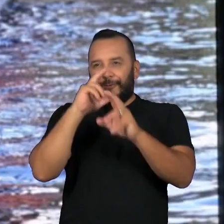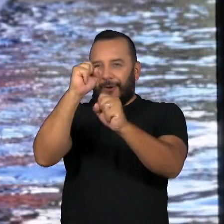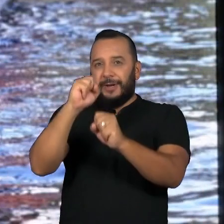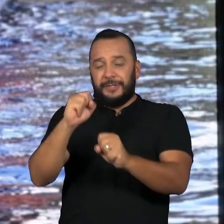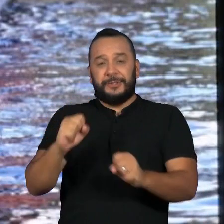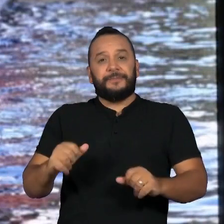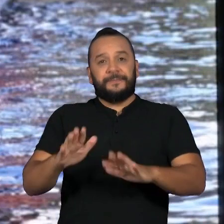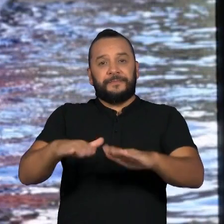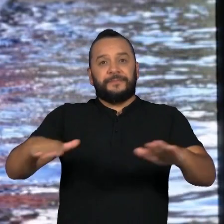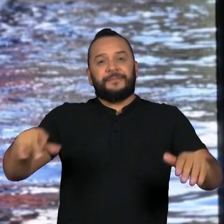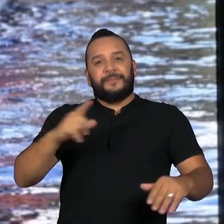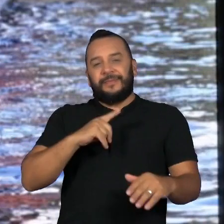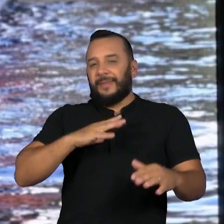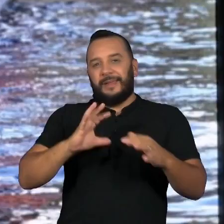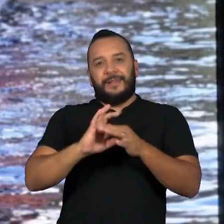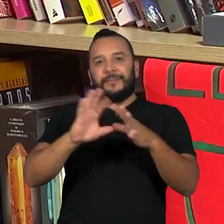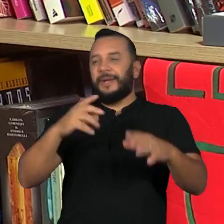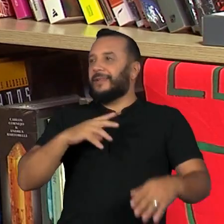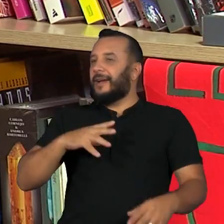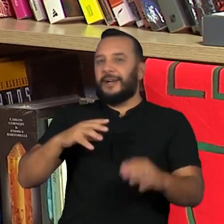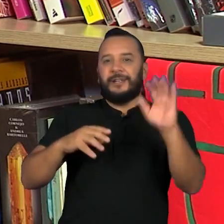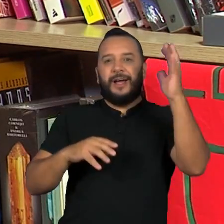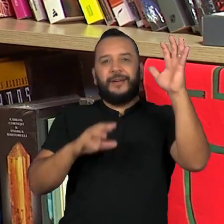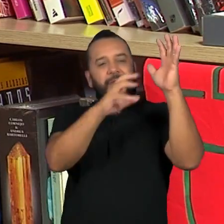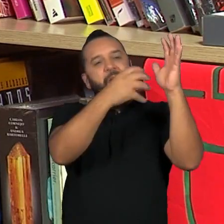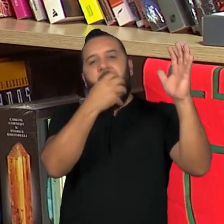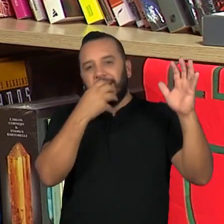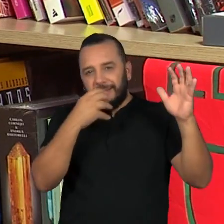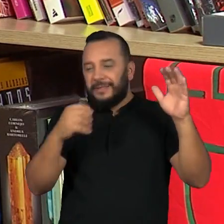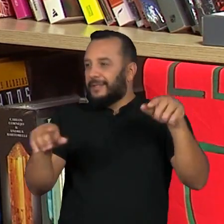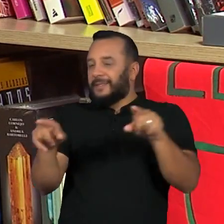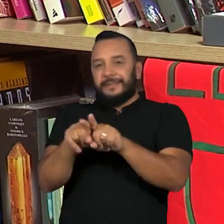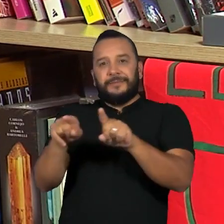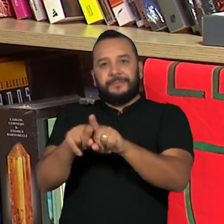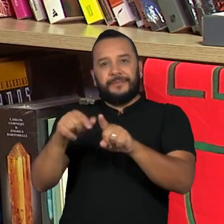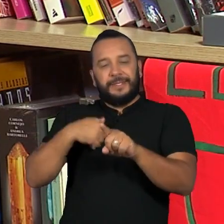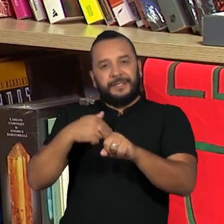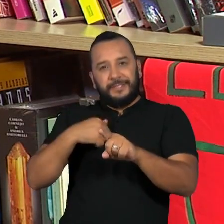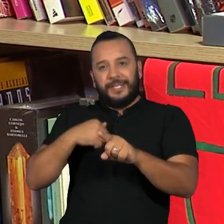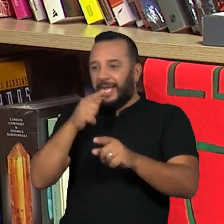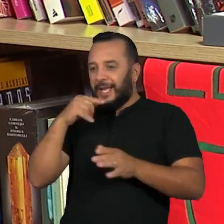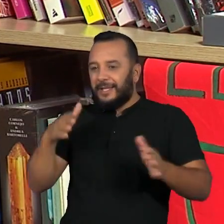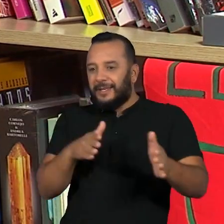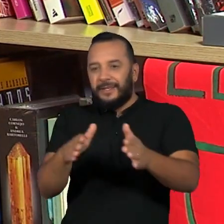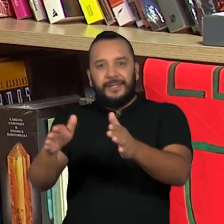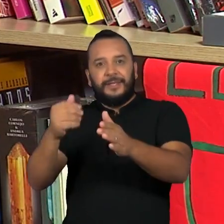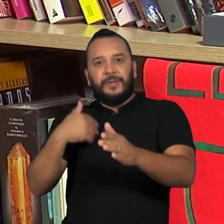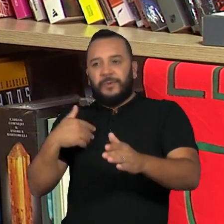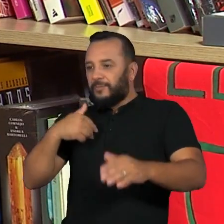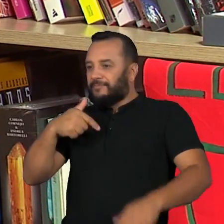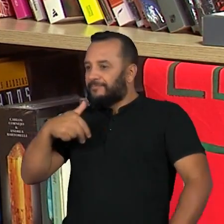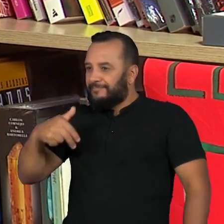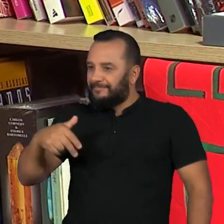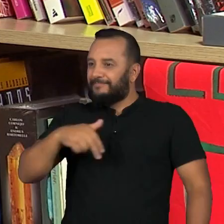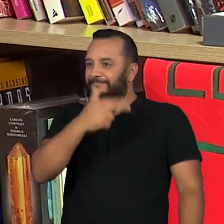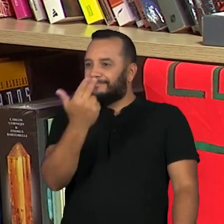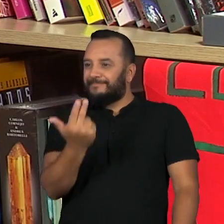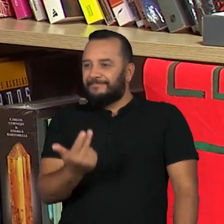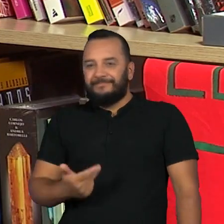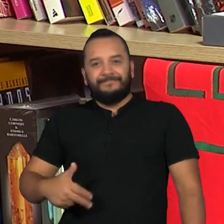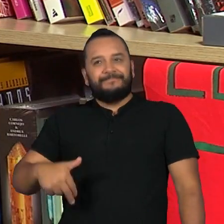essa liberdade de pegar a fruta do pé, de entrar em igarapé e isso eu acho que